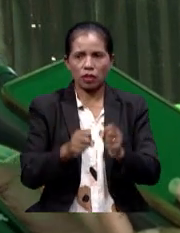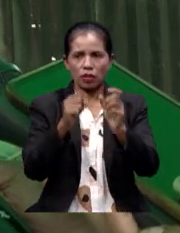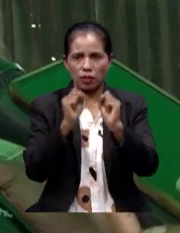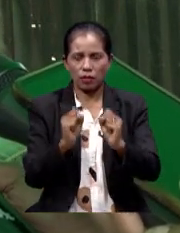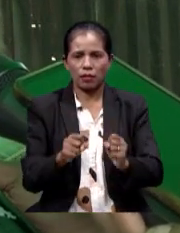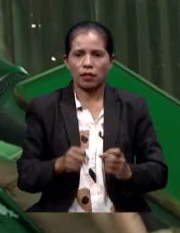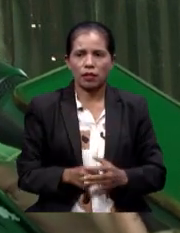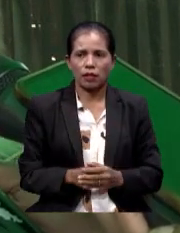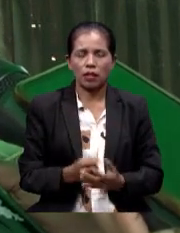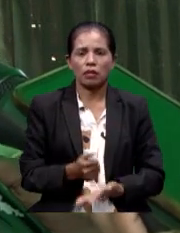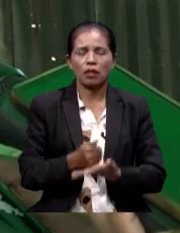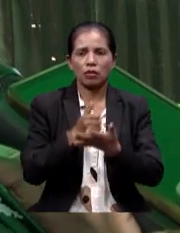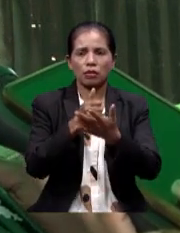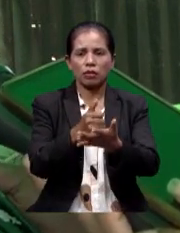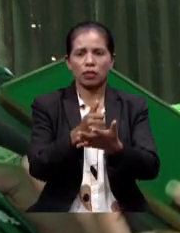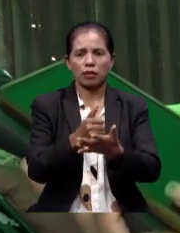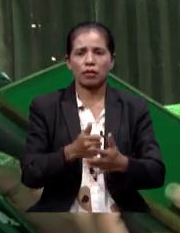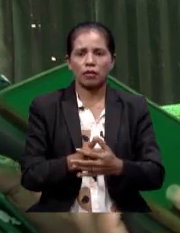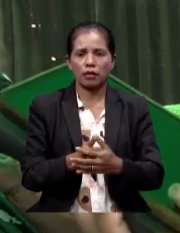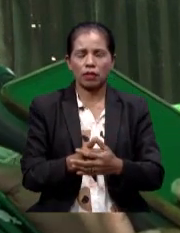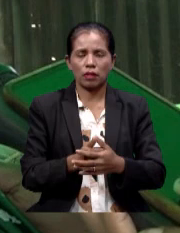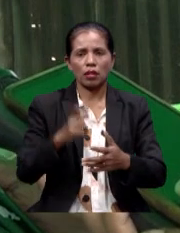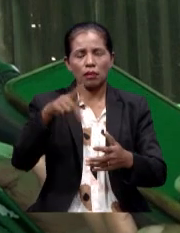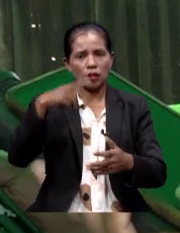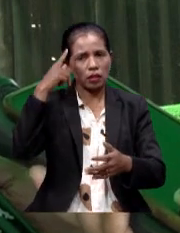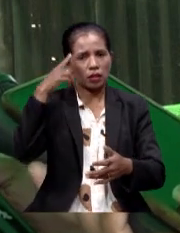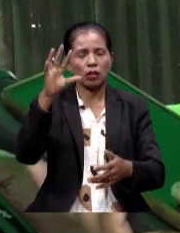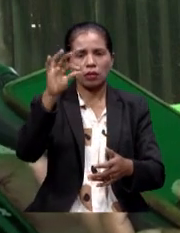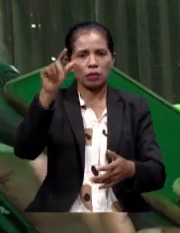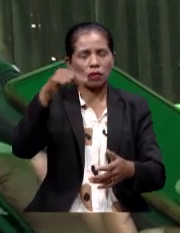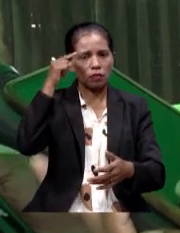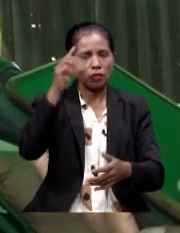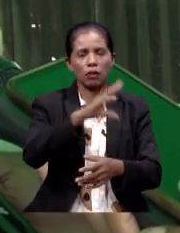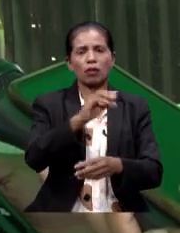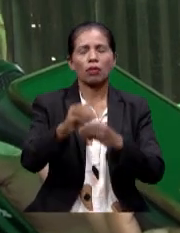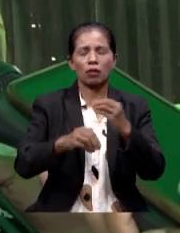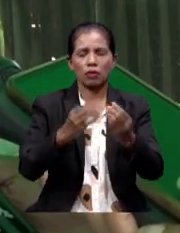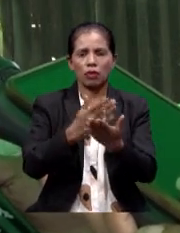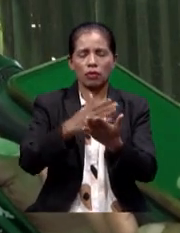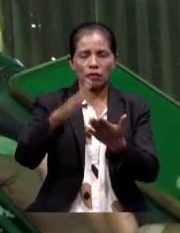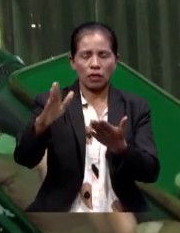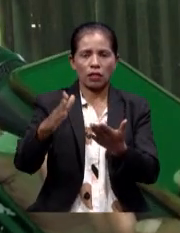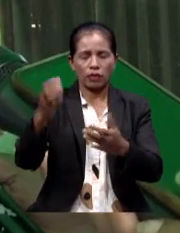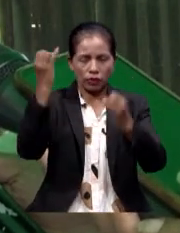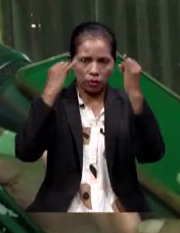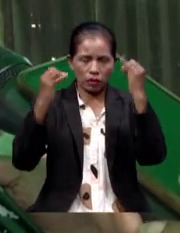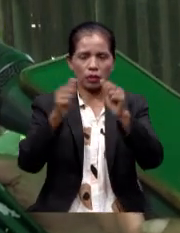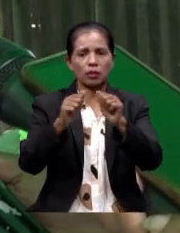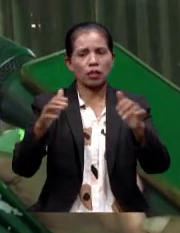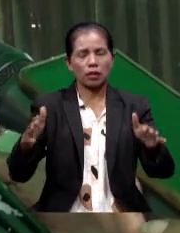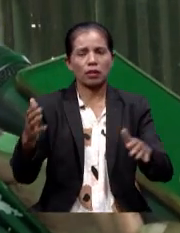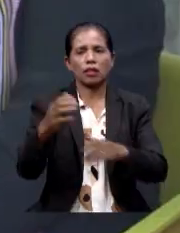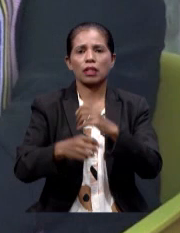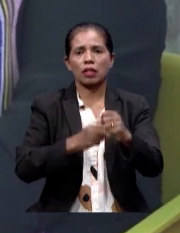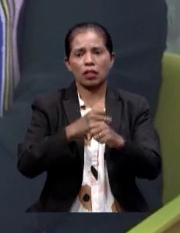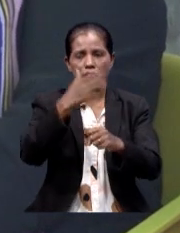bele facilita bele ajuda e a política não no governo nem quando vai descentralização administrativa nebe se halau ia tina no